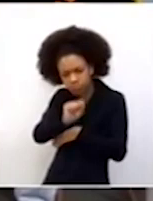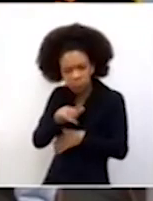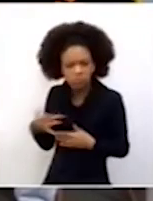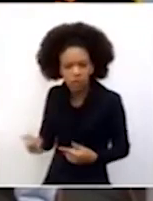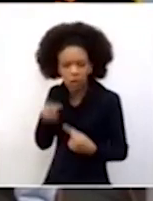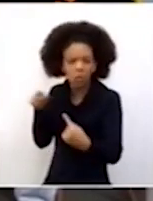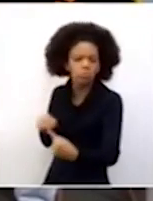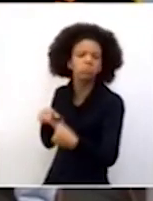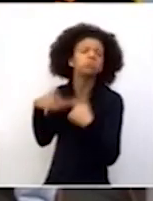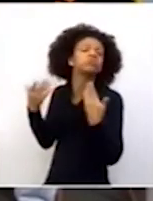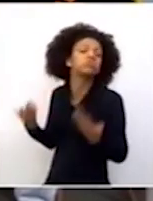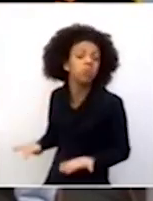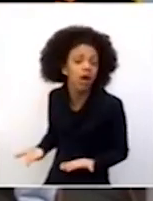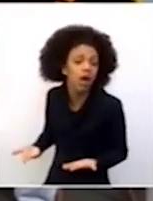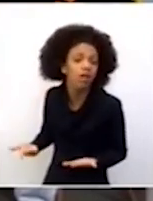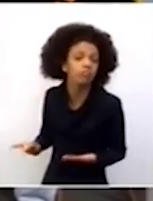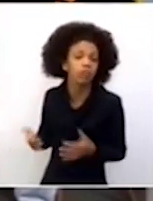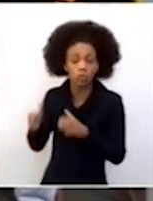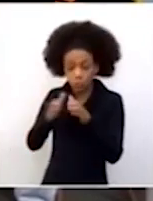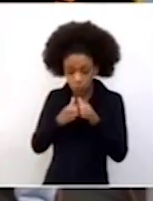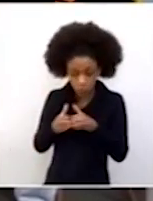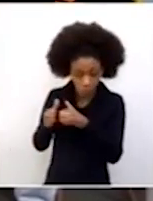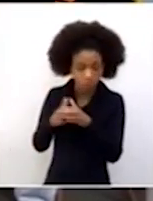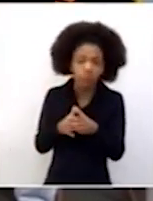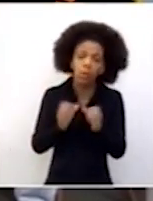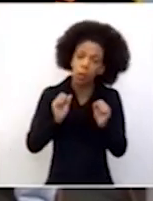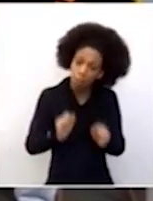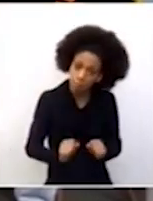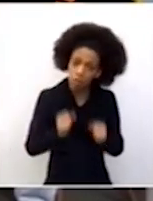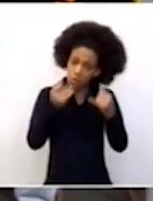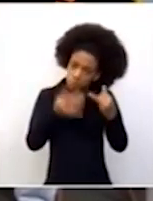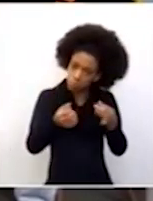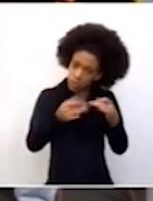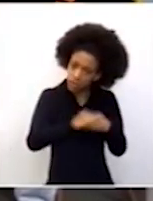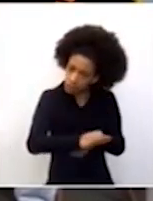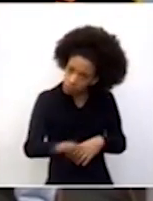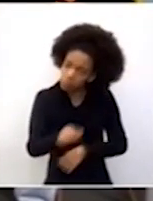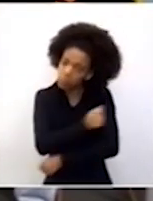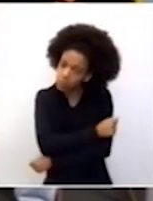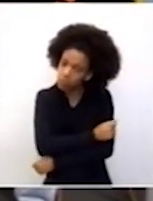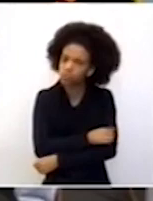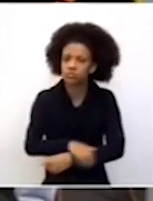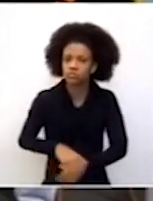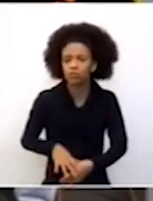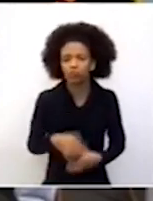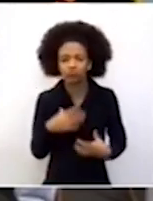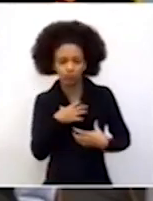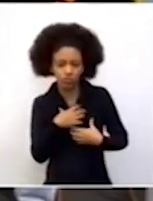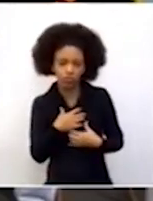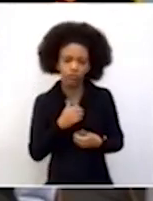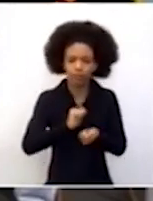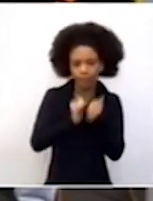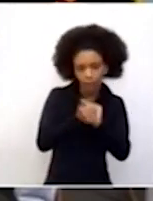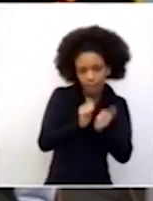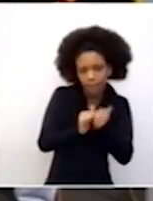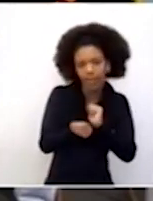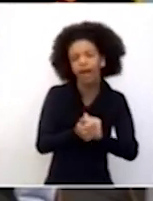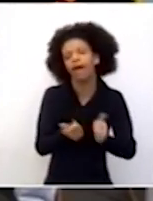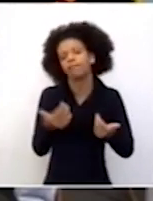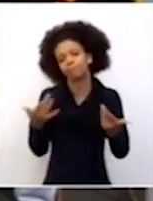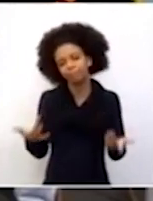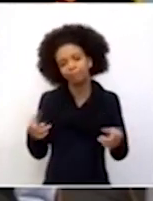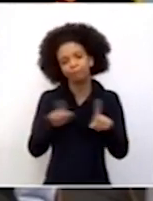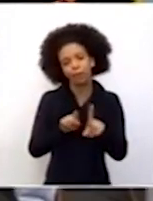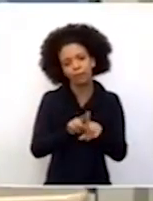Quais são as civilizações, os povos? Isso pode ser contado para os nossos aluninhos, né? Talvez de uma forma assim bem criativa, recreativa